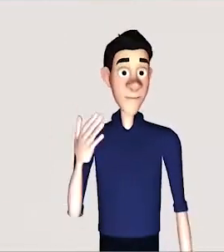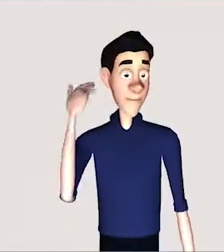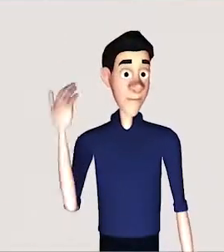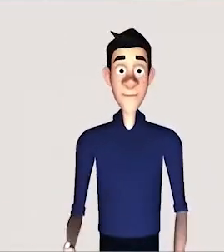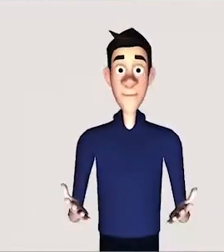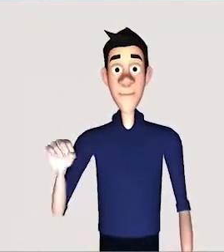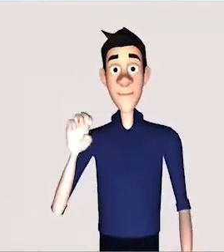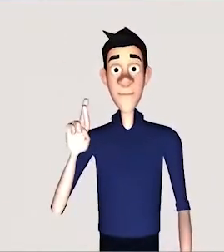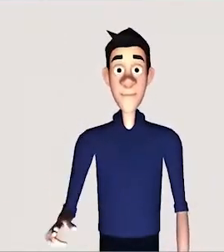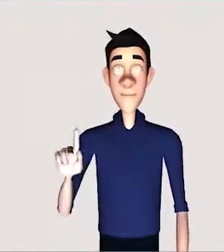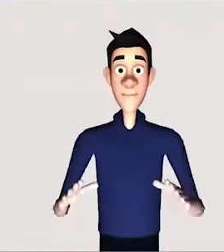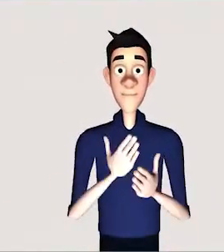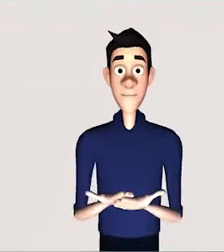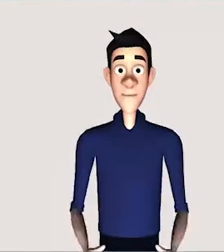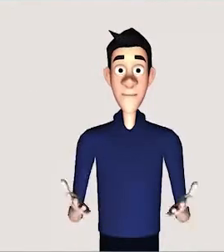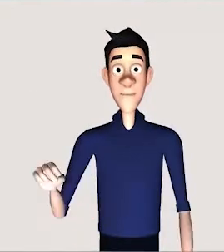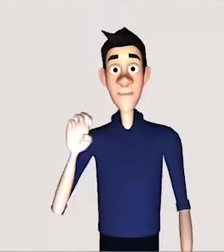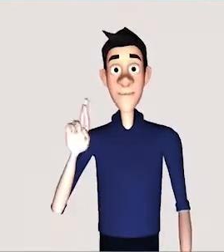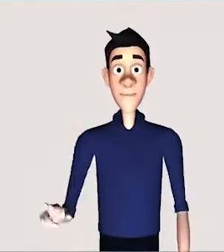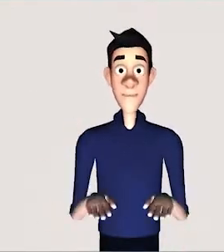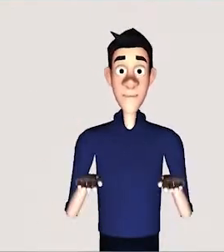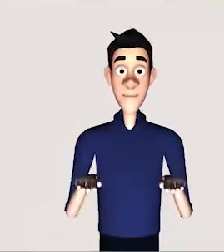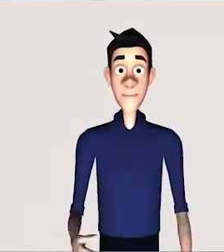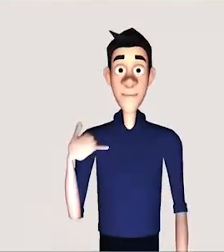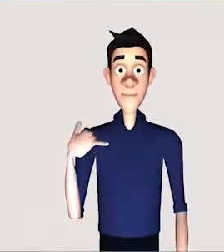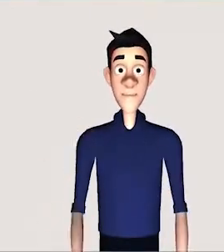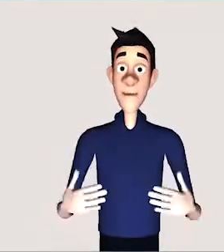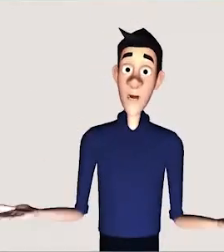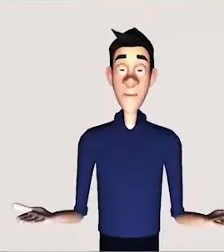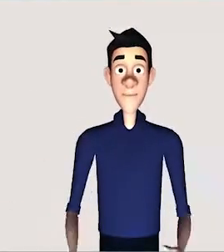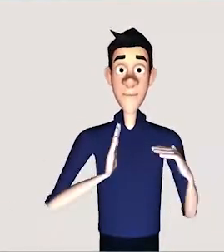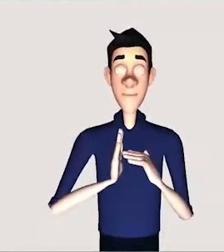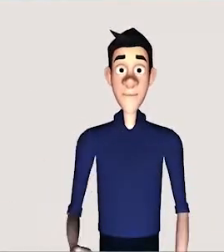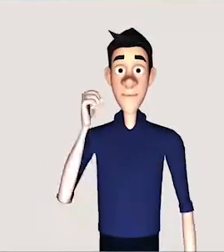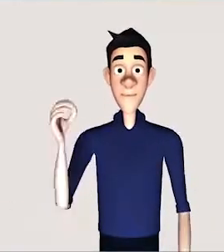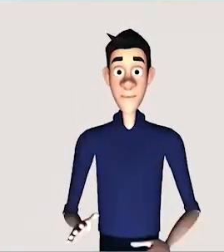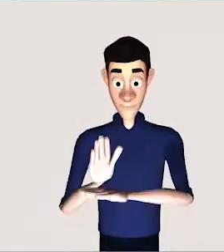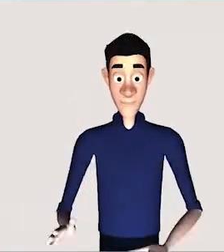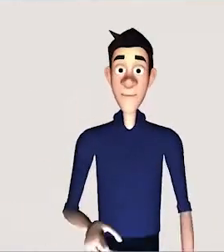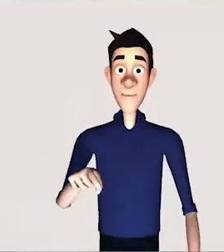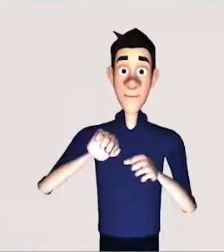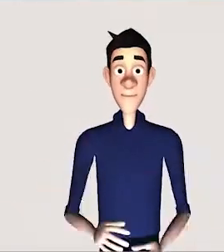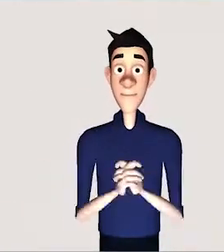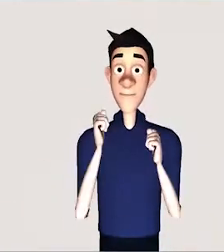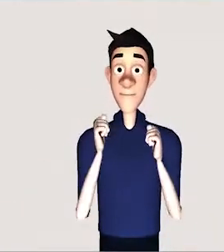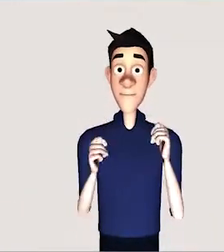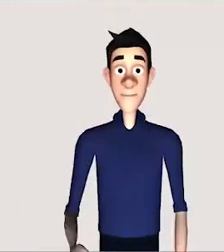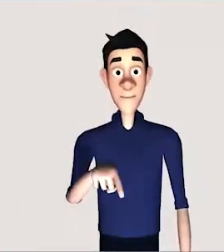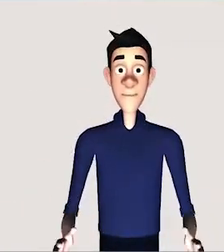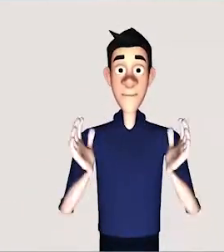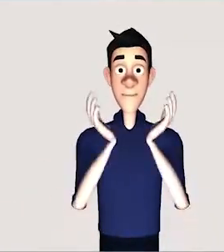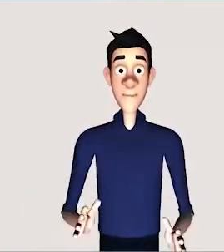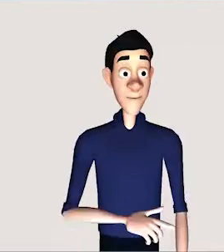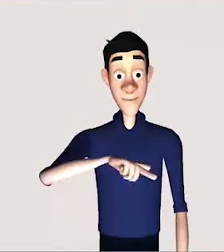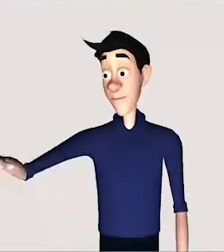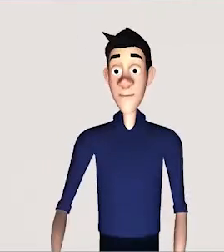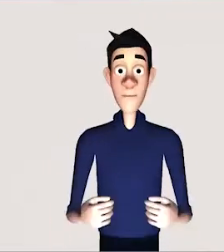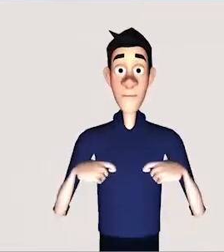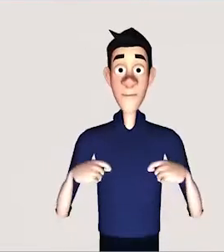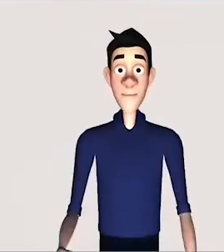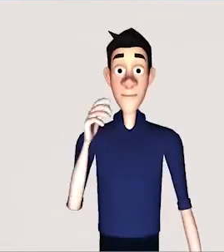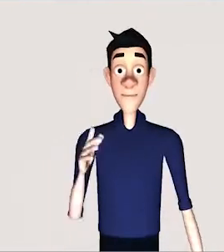monitoramento. Então, vamos para as técnicas que existem para contagem, pelo menos algumas delas, para contagem de público. A gente tem